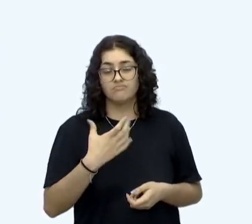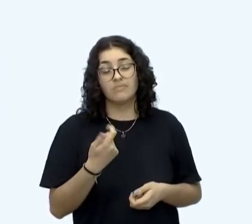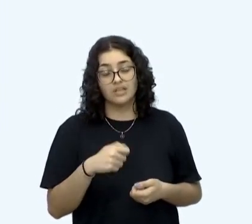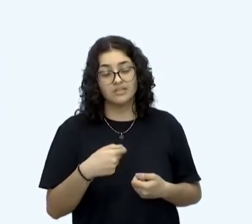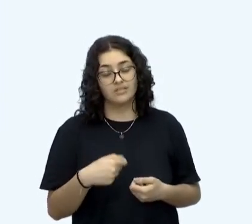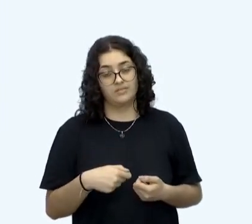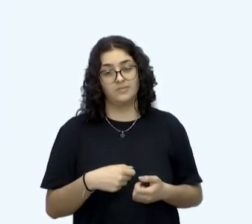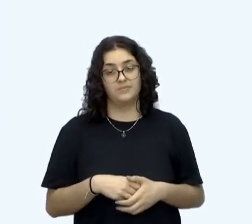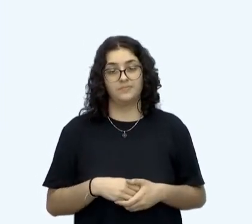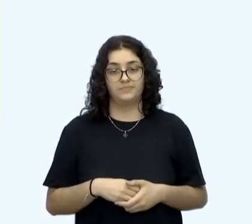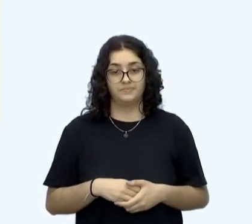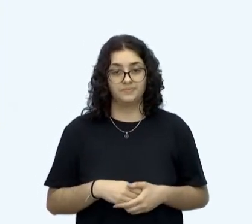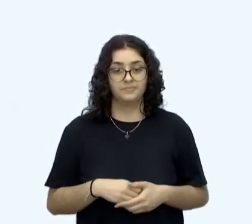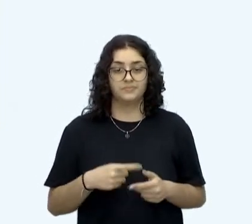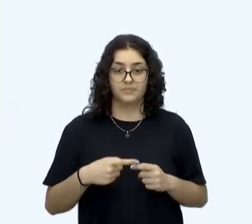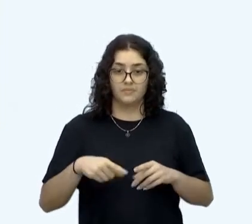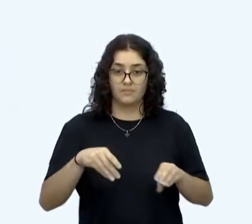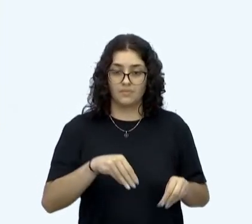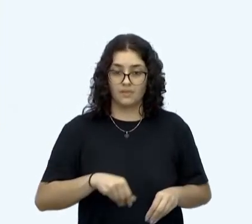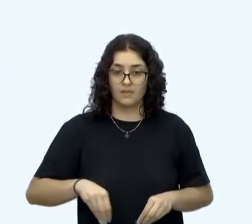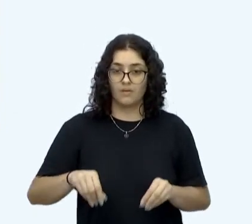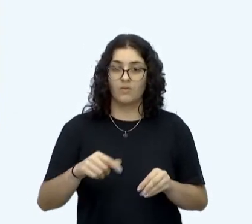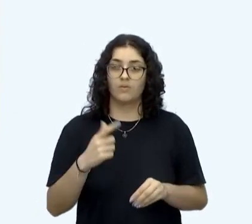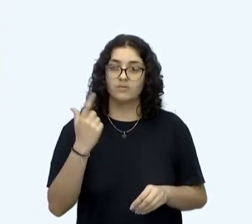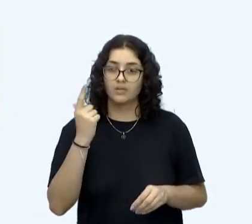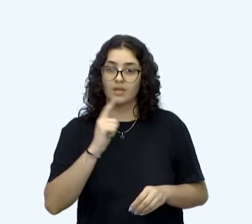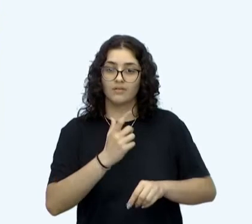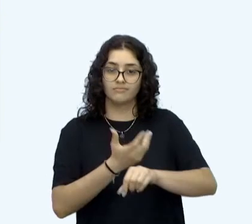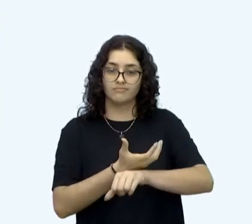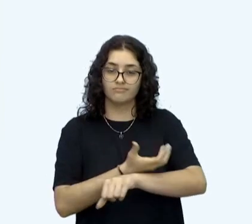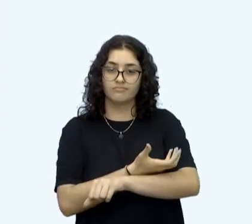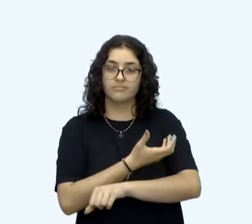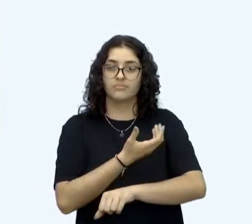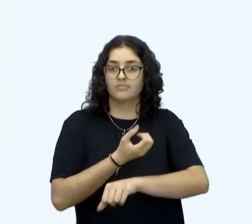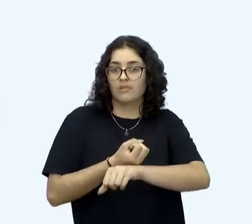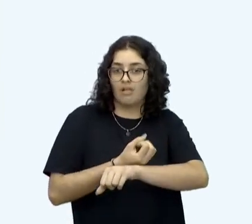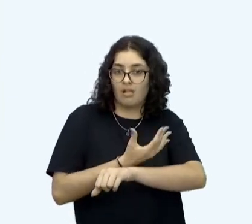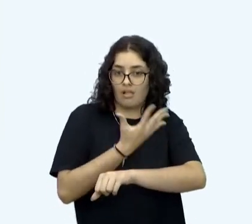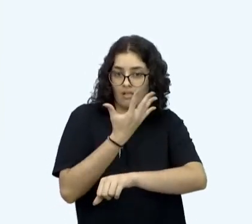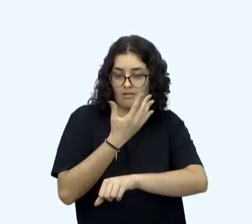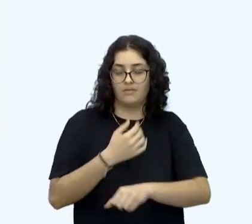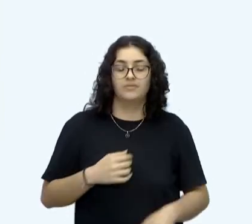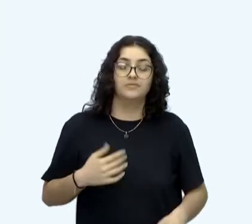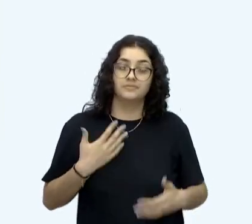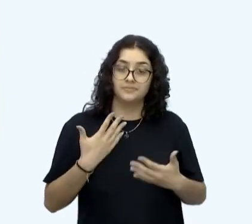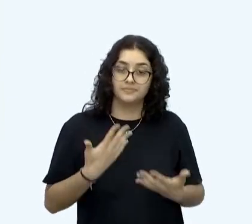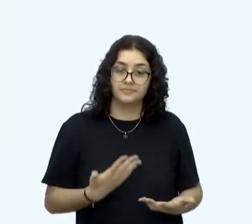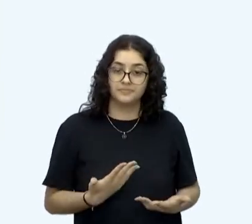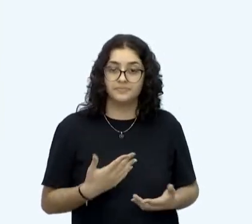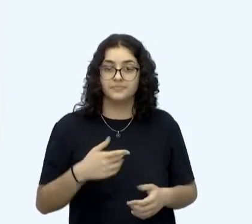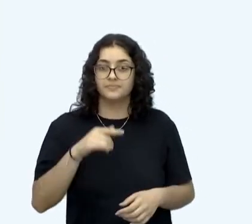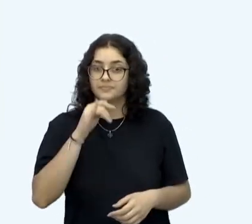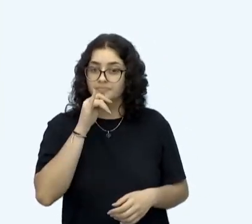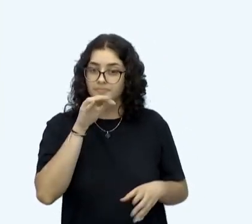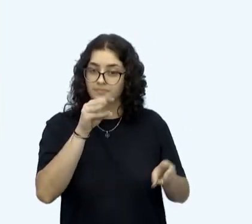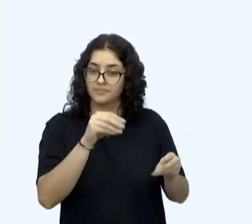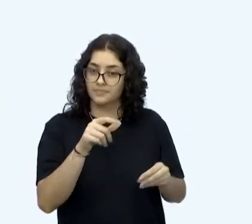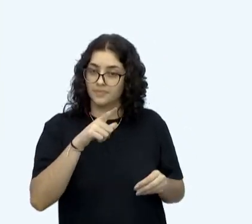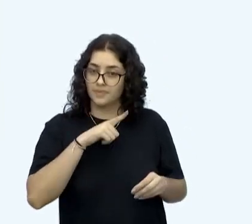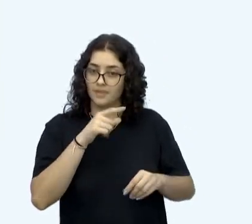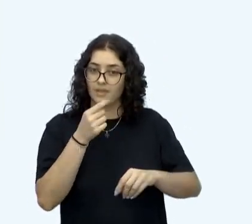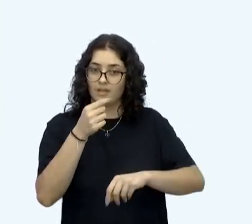outra, para que o solo seja produtivo. O solo produz palha,